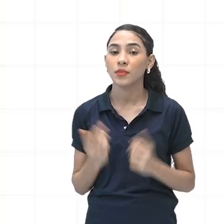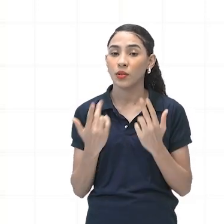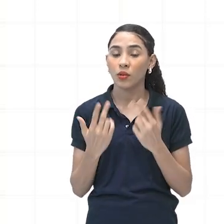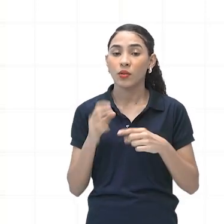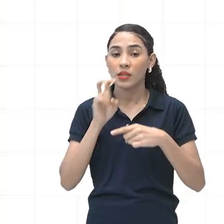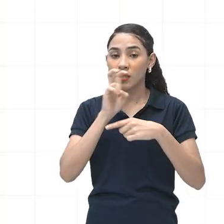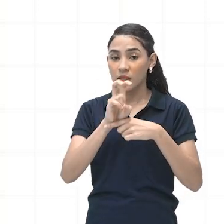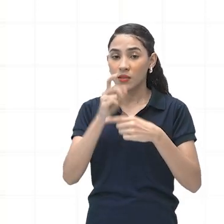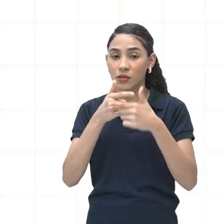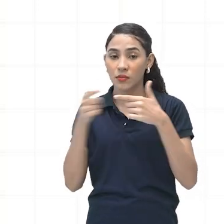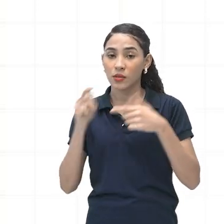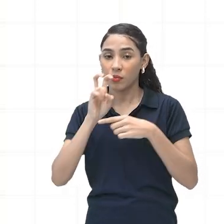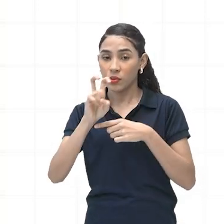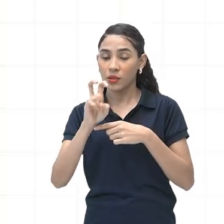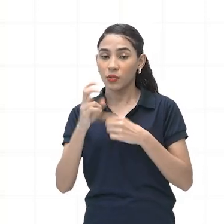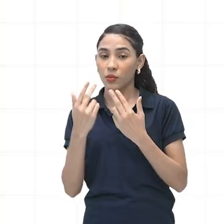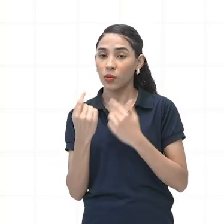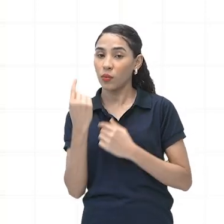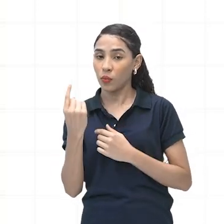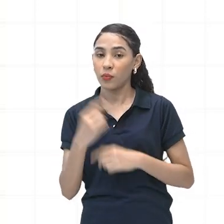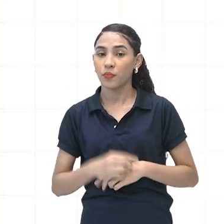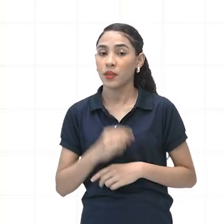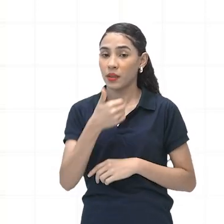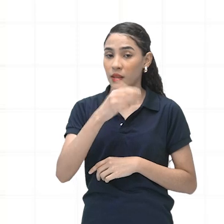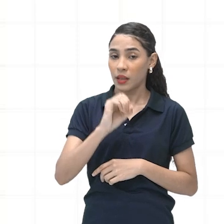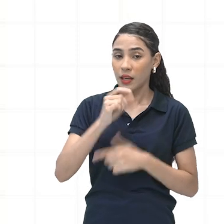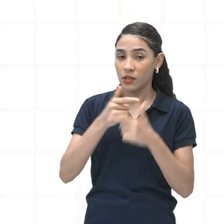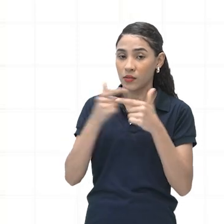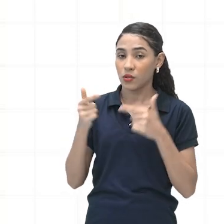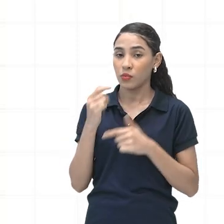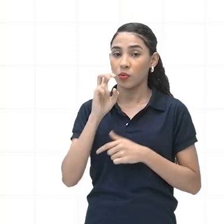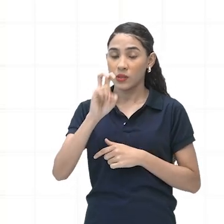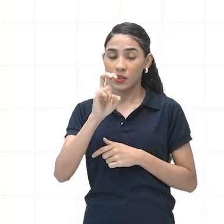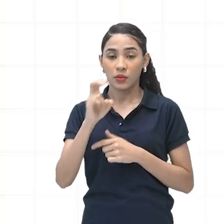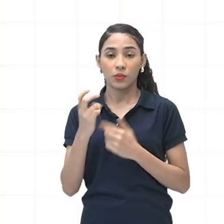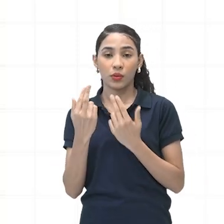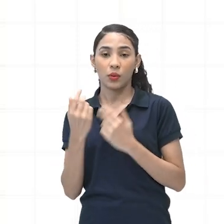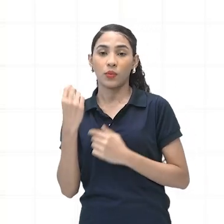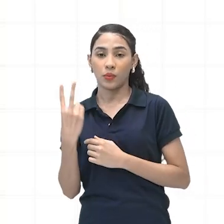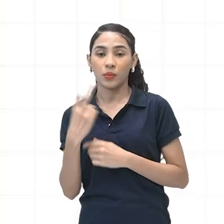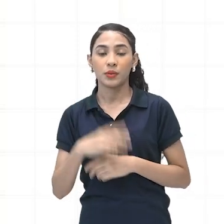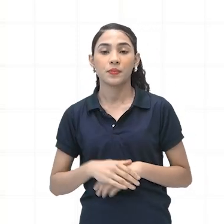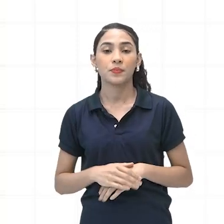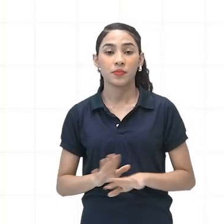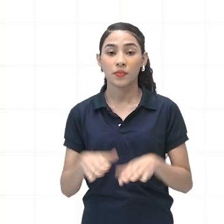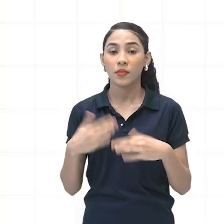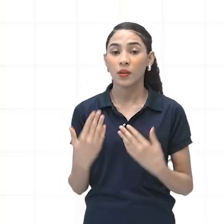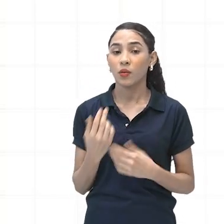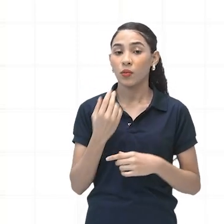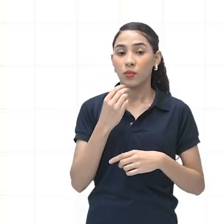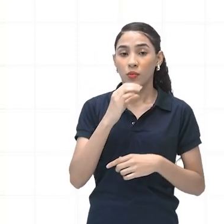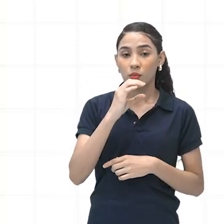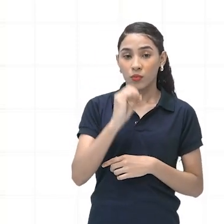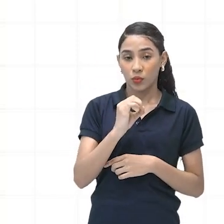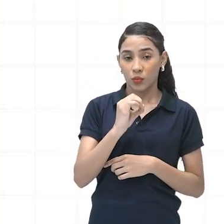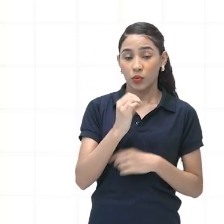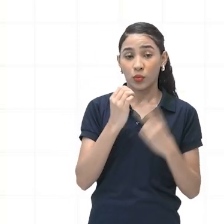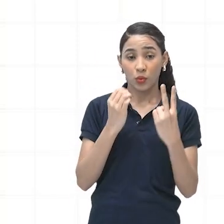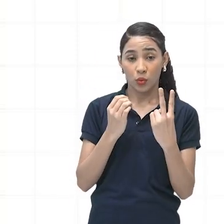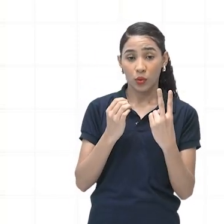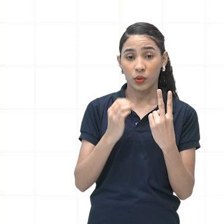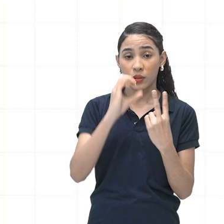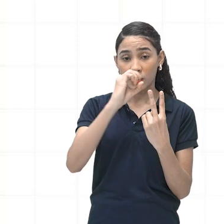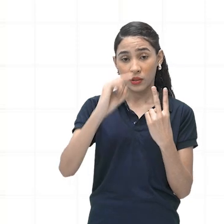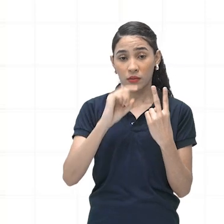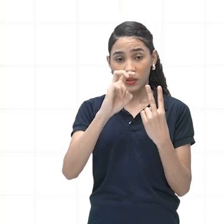5 dividido por 5, 1, 10 dividido por 5, 2. Então, esse 2 elevado a meio